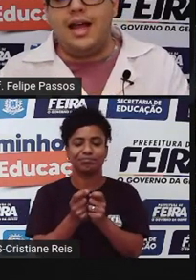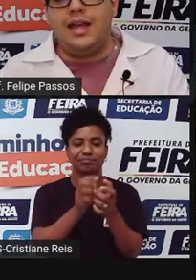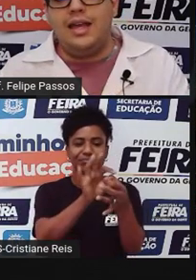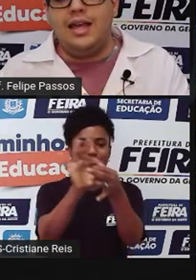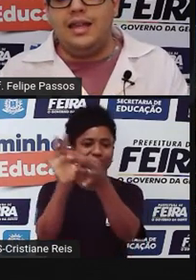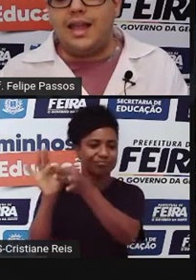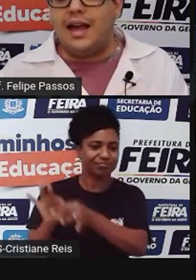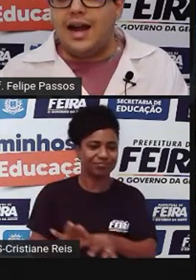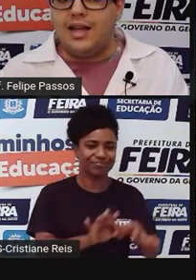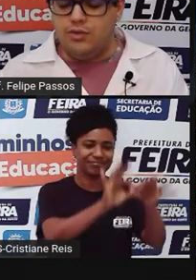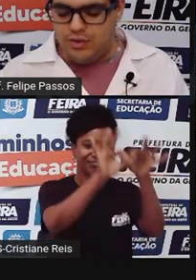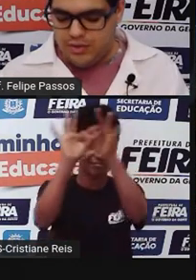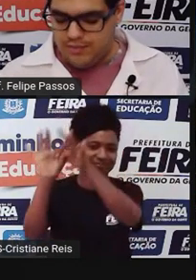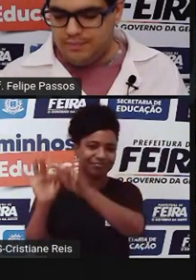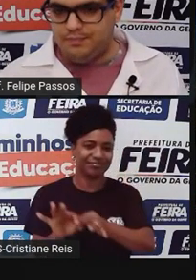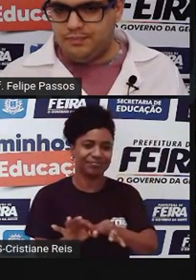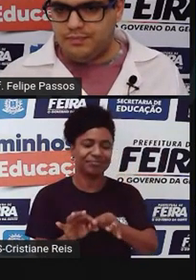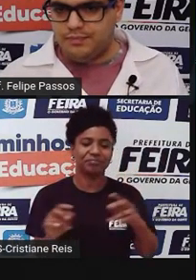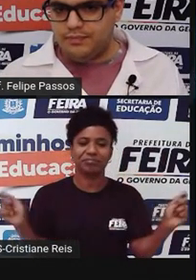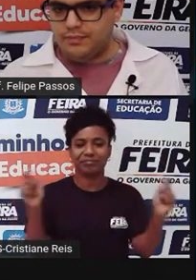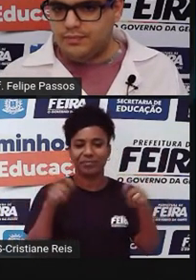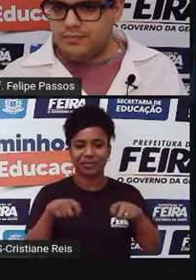funcionarem integrados